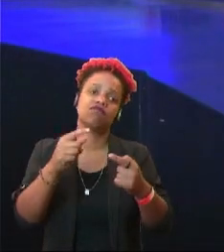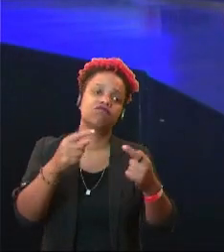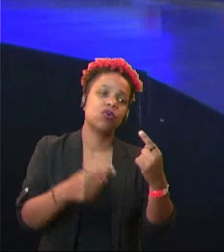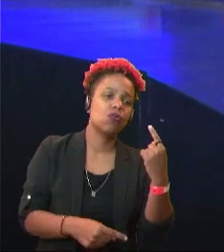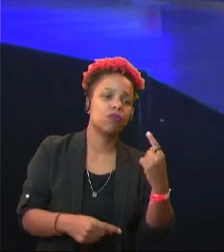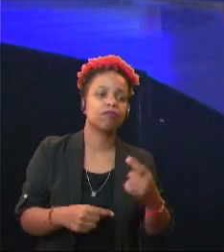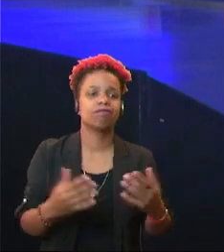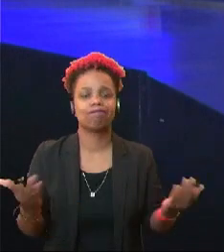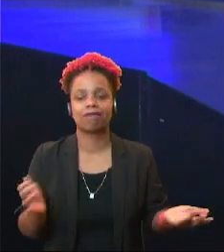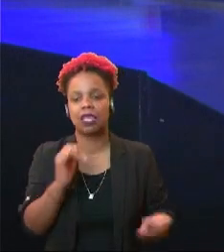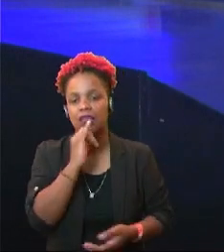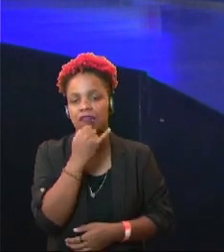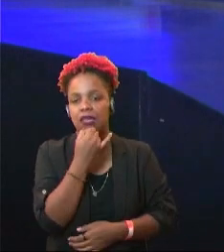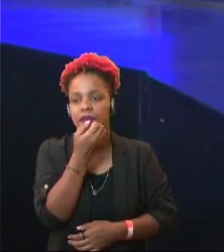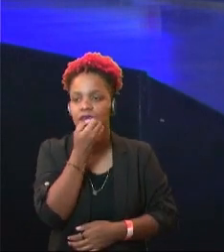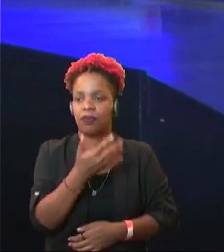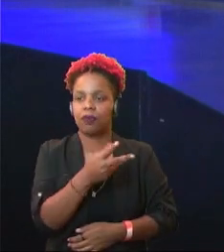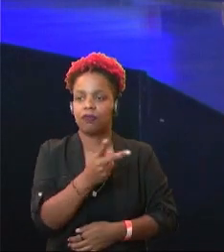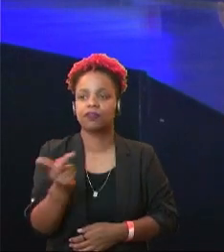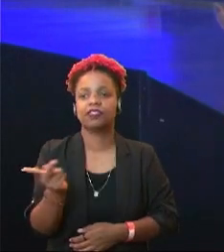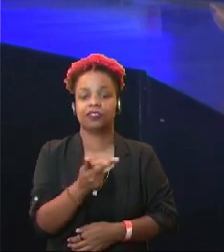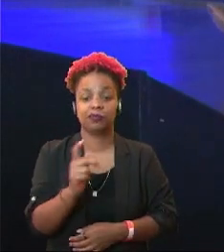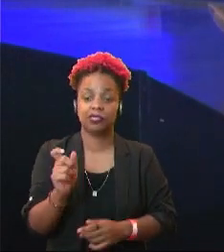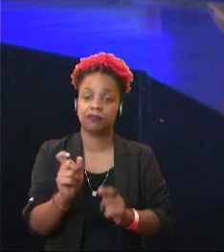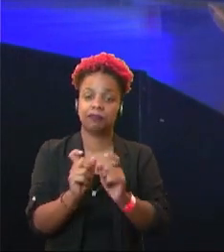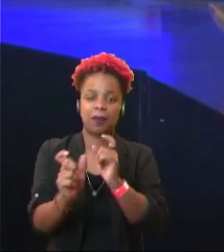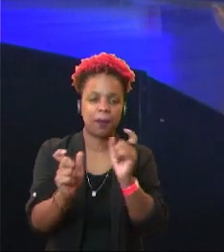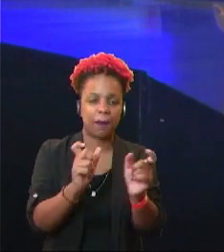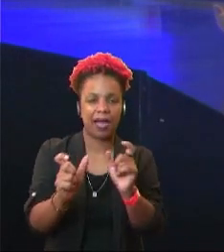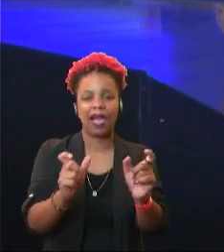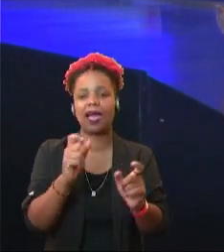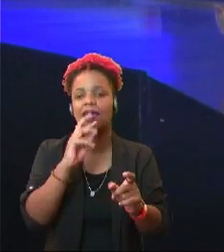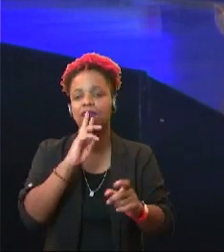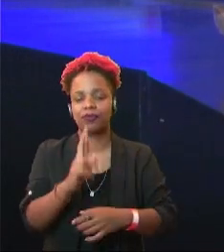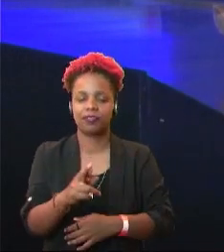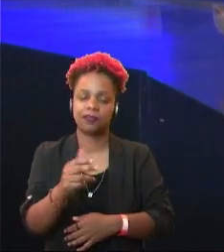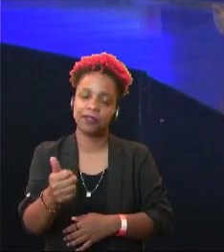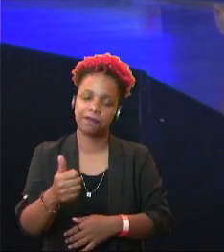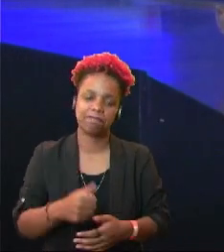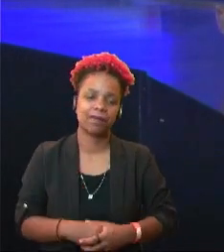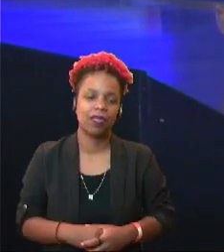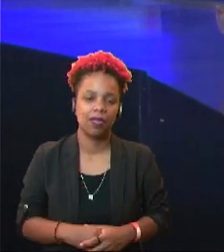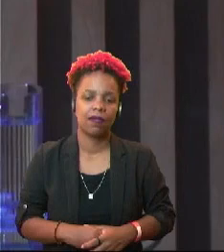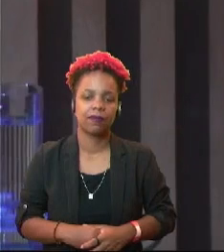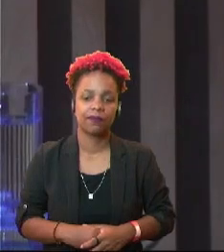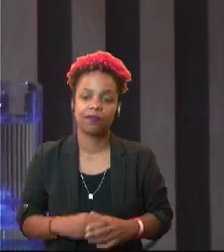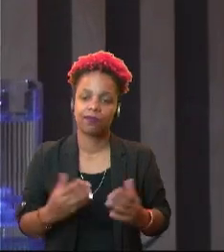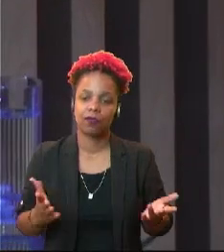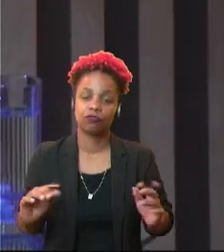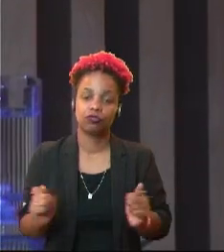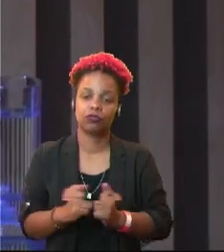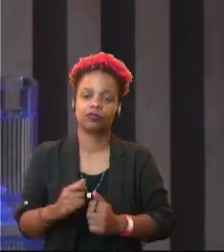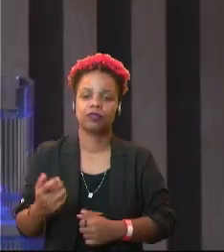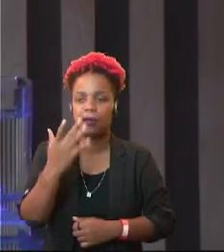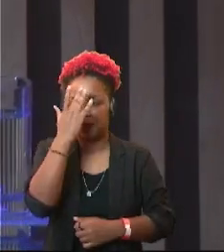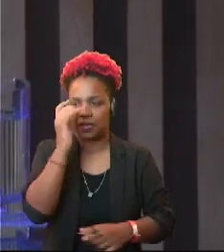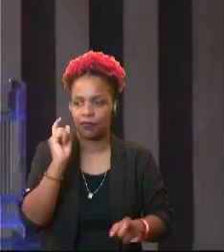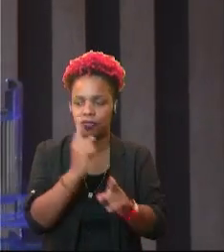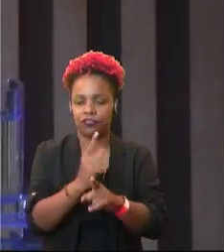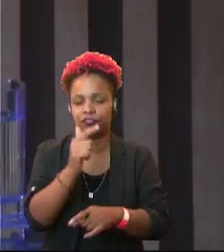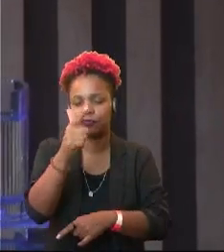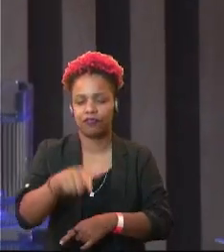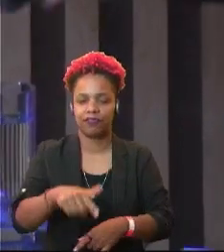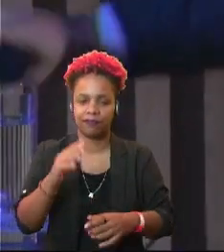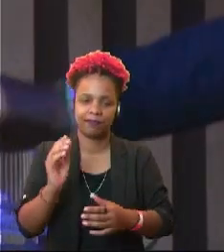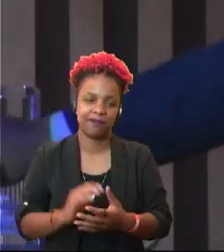caiu. Foi muito bom. Agradeço as duas pelas palavras, pelas respostas. E fiquem com a gente até amanhã. Obrigado. Até mais.